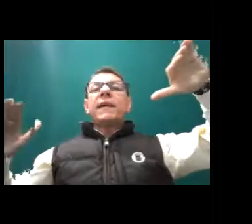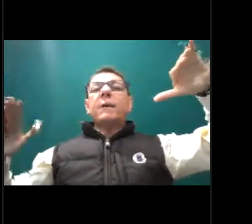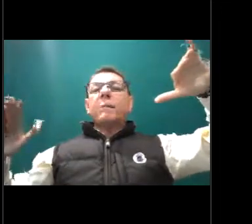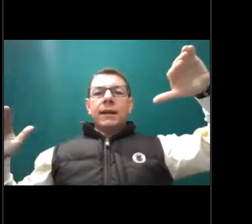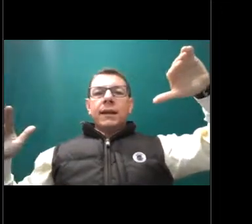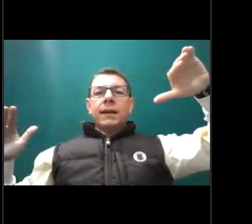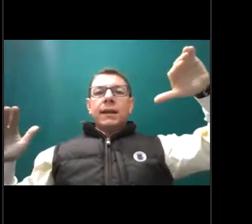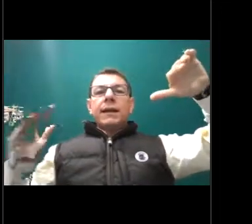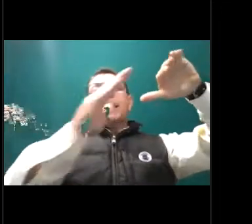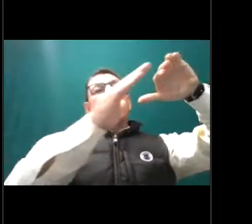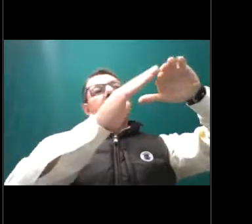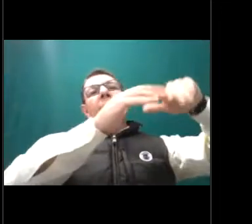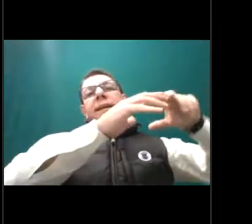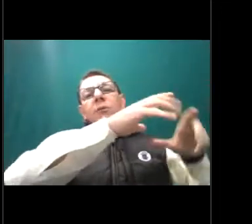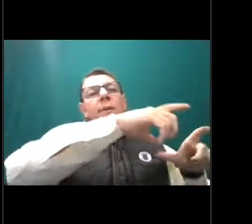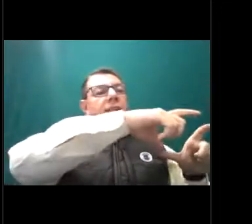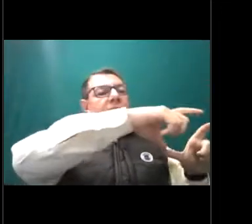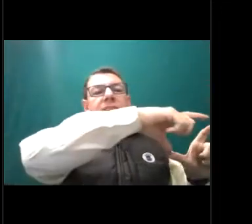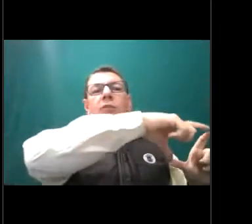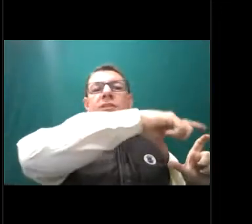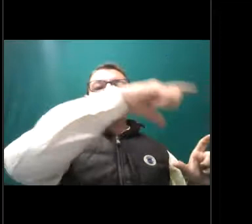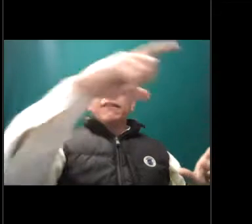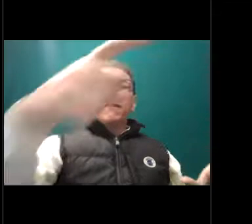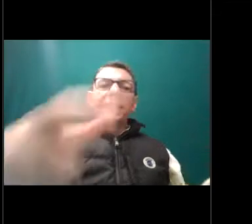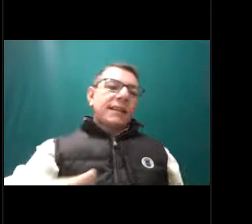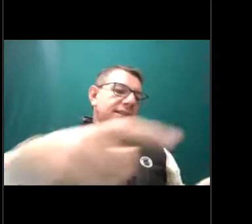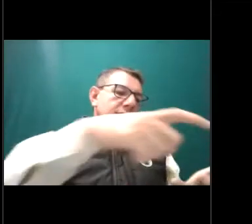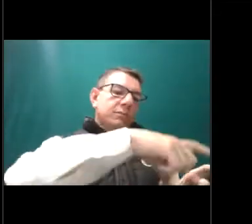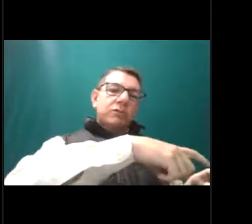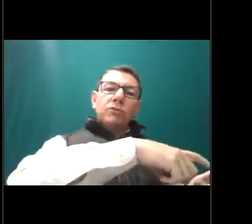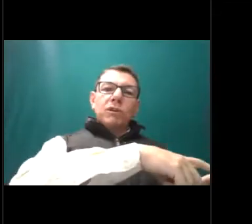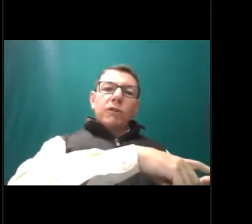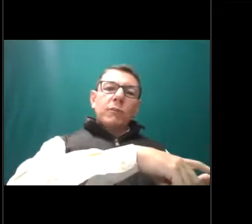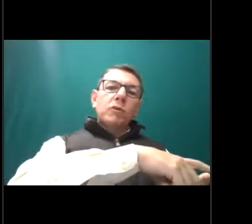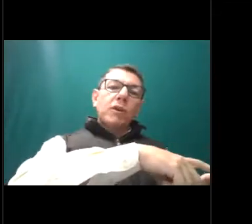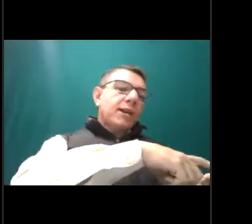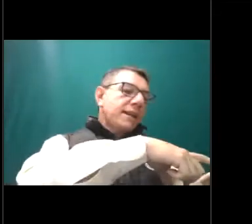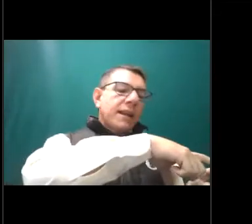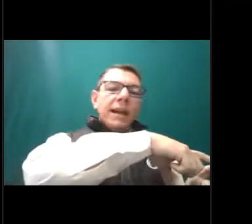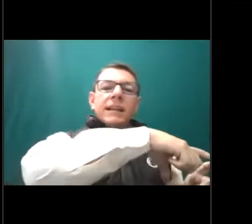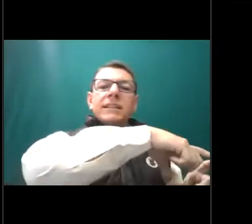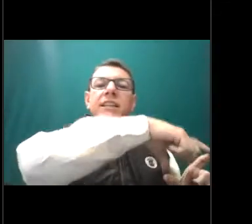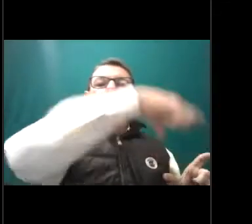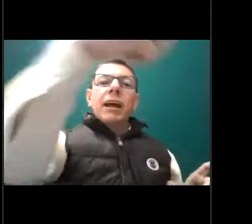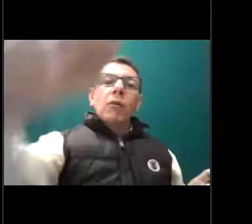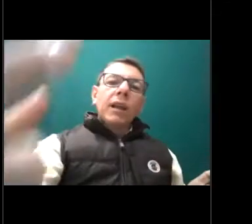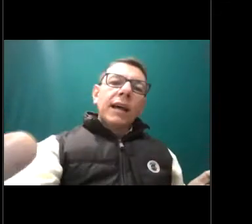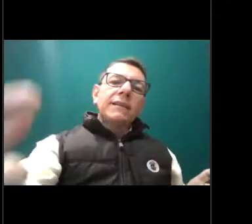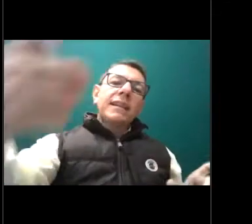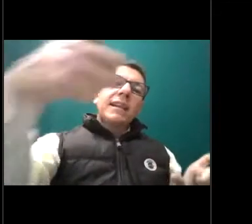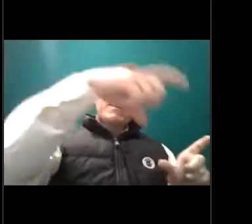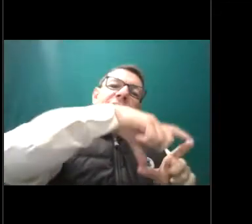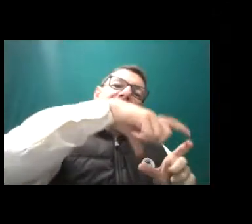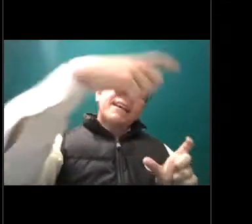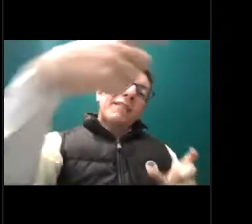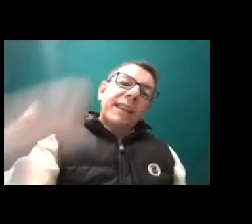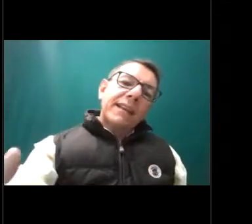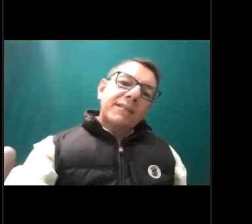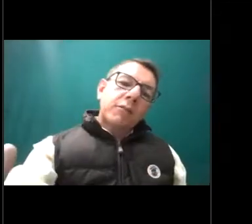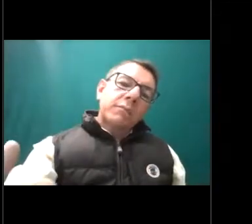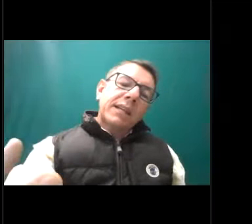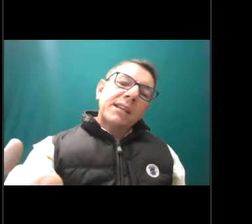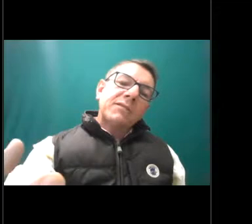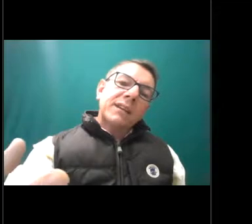a fazer ele em rampa. Né? E a partir do momento que você já conseguir fazer, às vezes, se um silo for muito grande, e já dar um lance ali para fazer